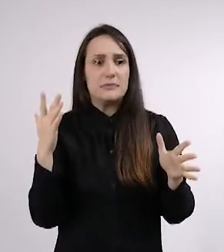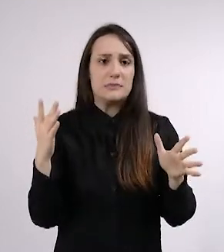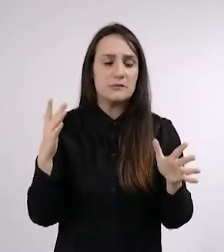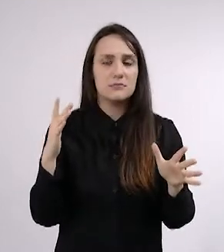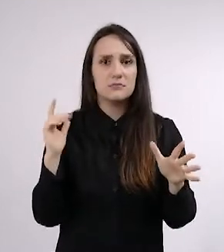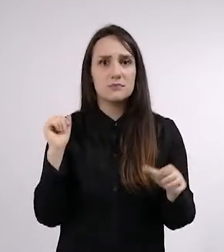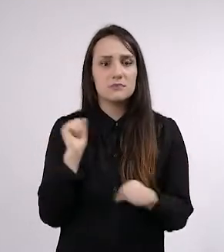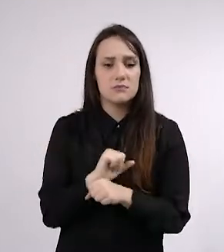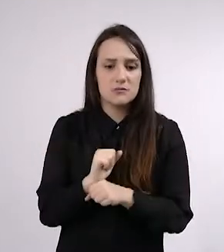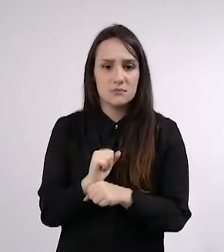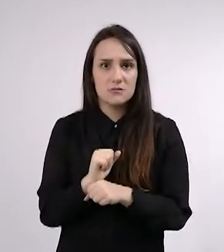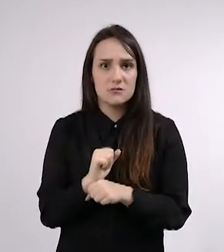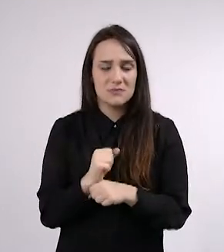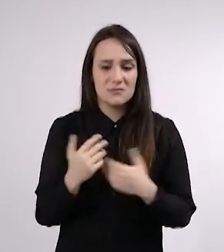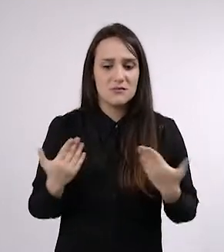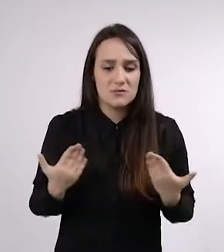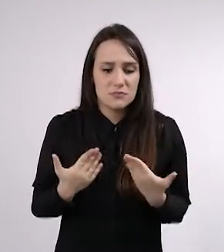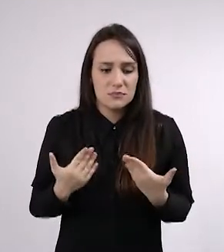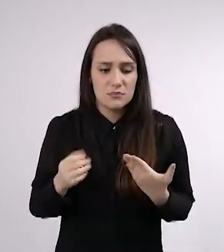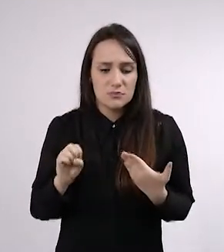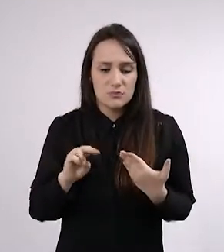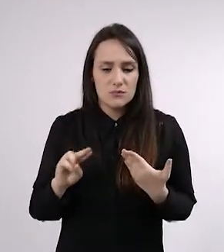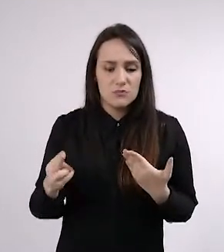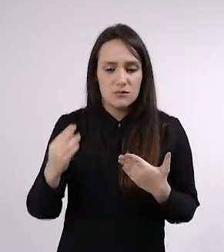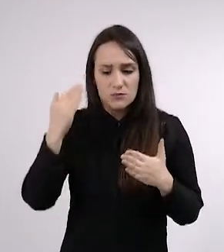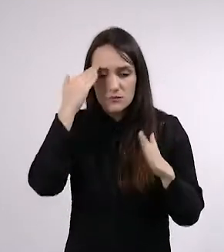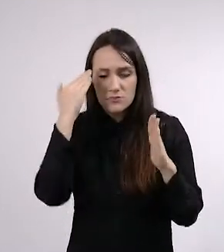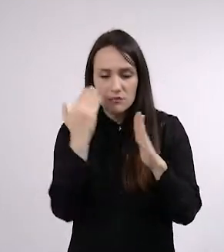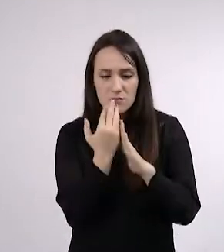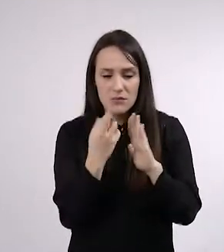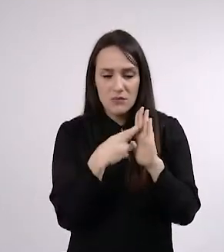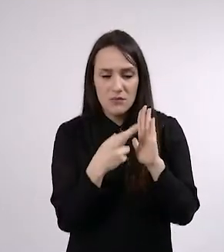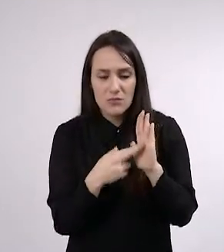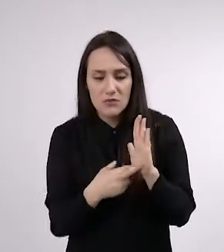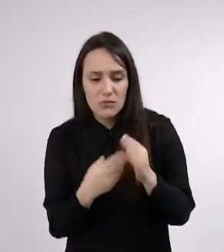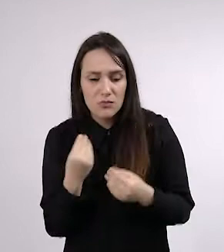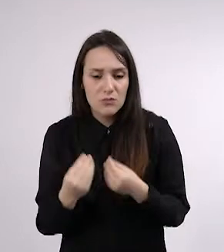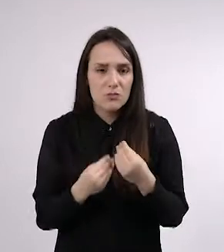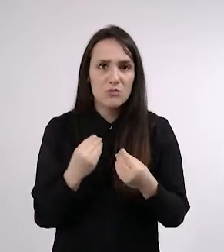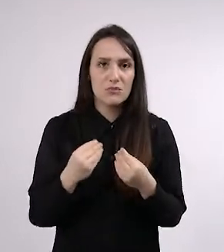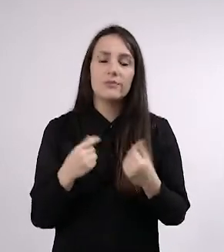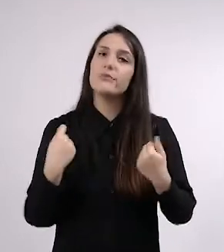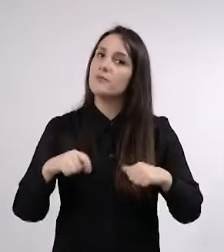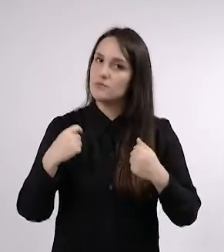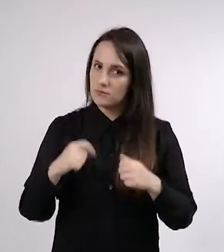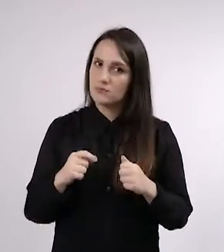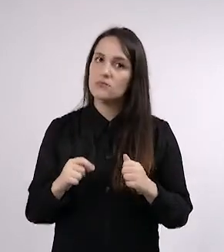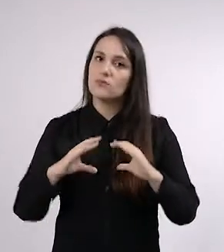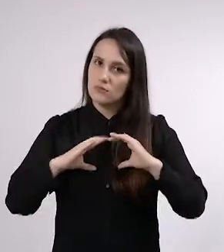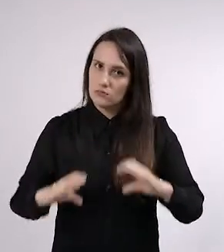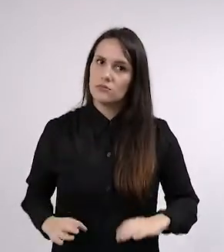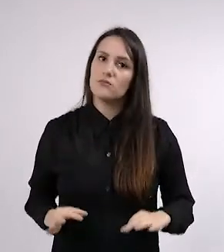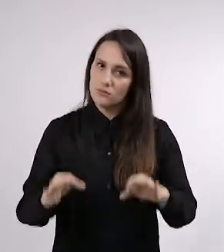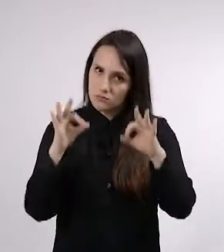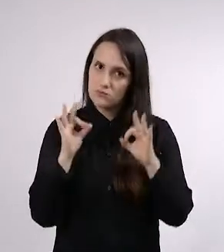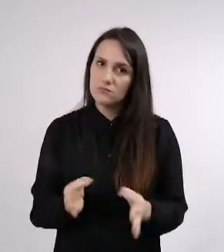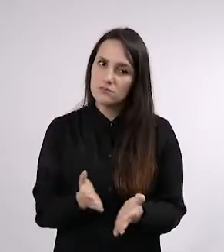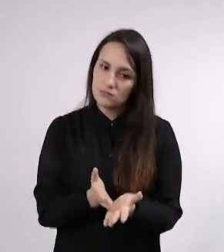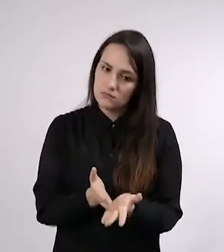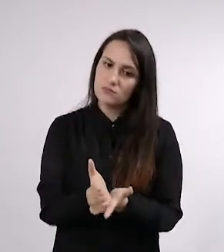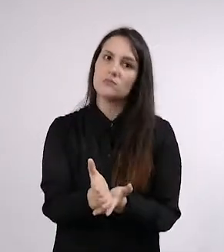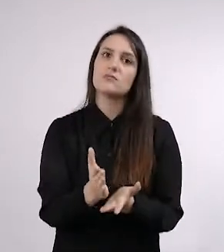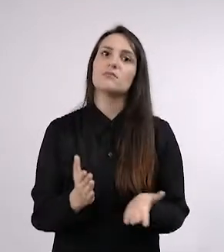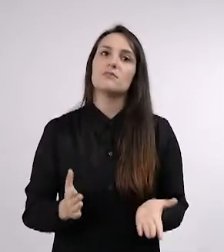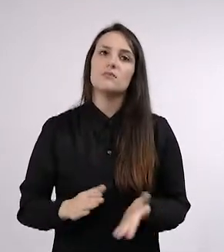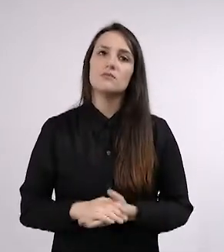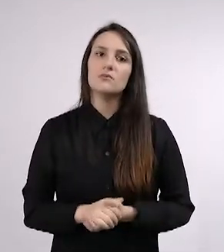e você, entre parar e entrar com protocolo, isolando, sendo muito firme nas ações naquele setor, você